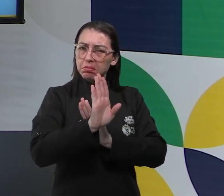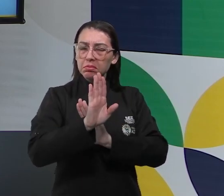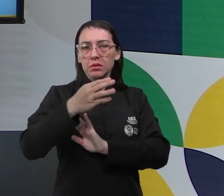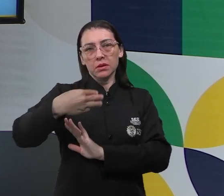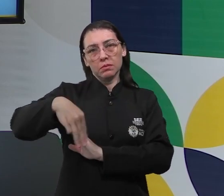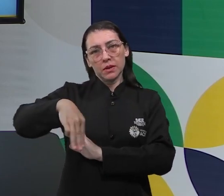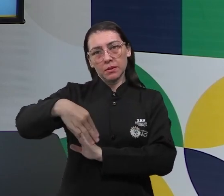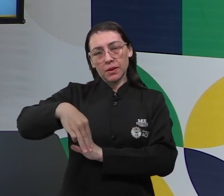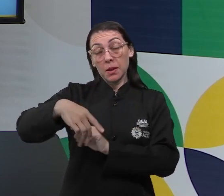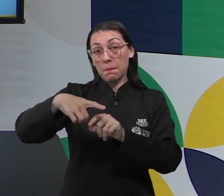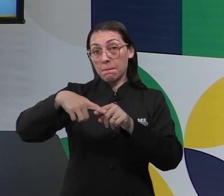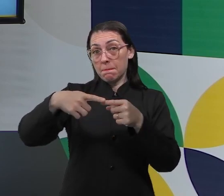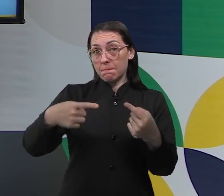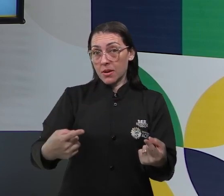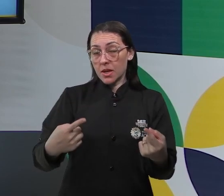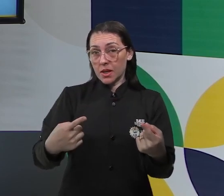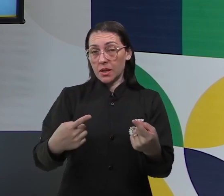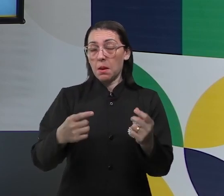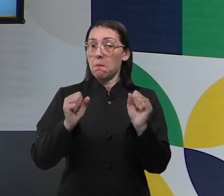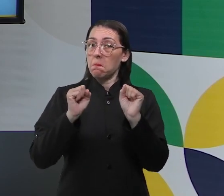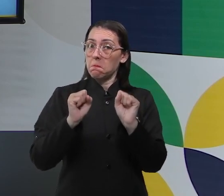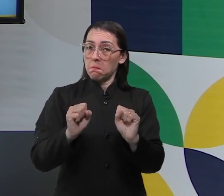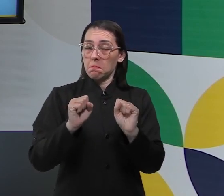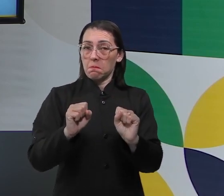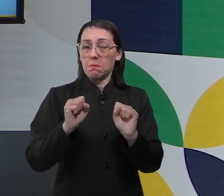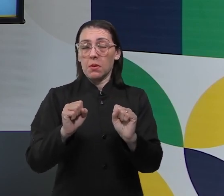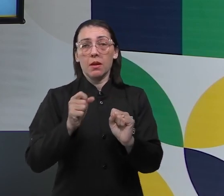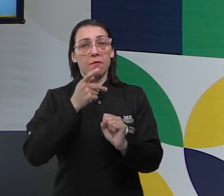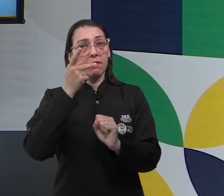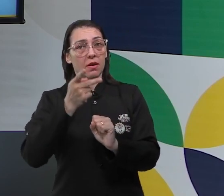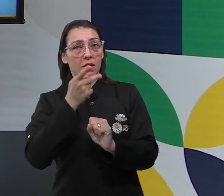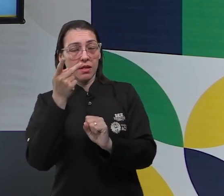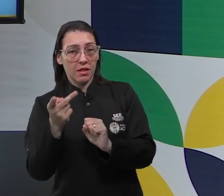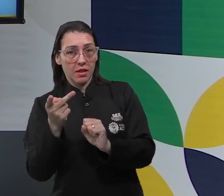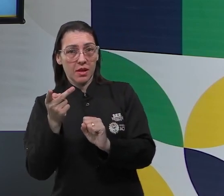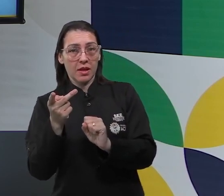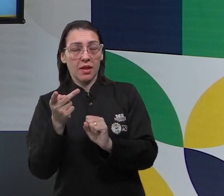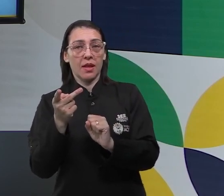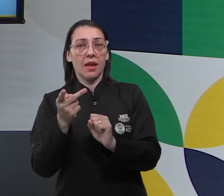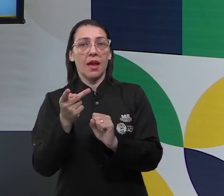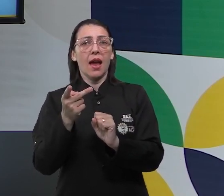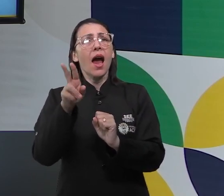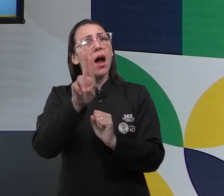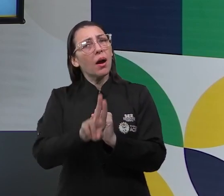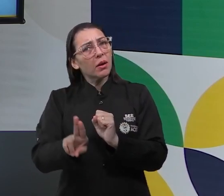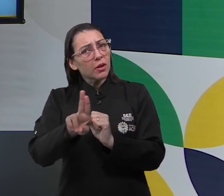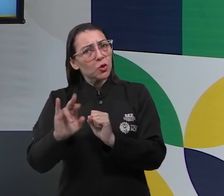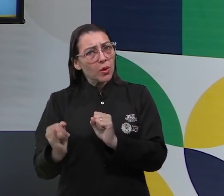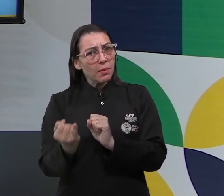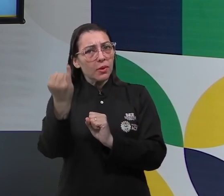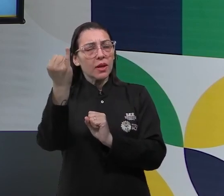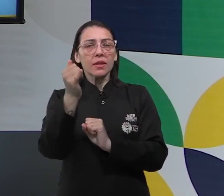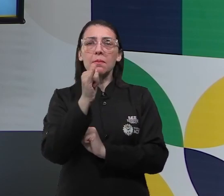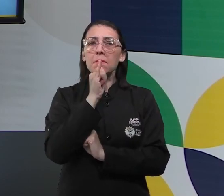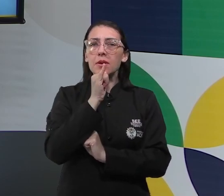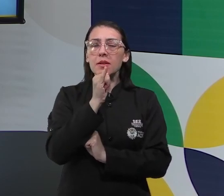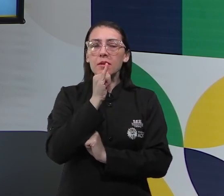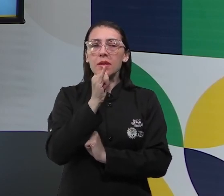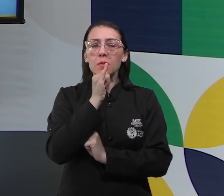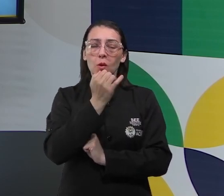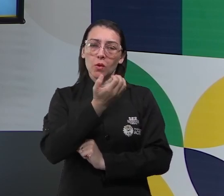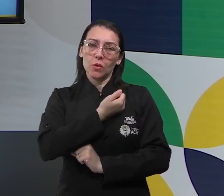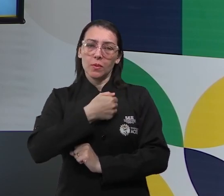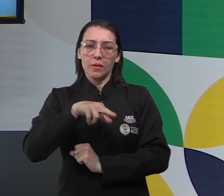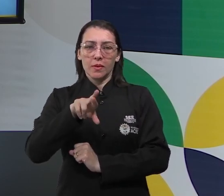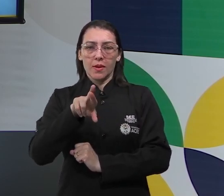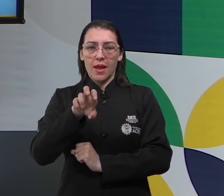matemática. Mas nós podemos dizer a sua utilidade. Por exemplo, os números